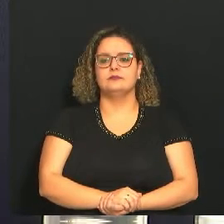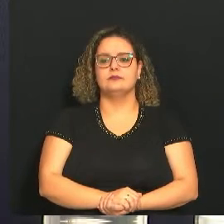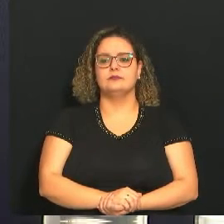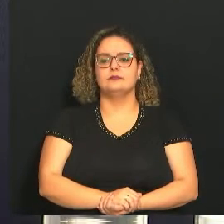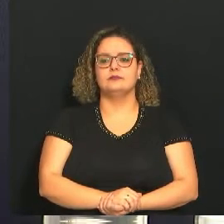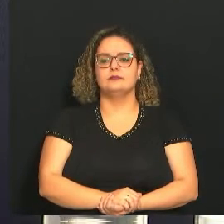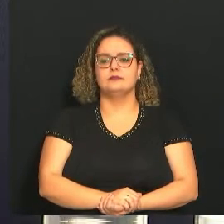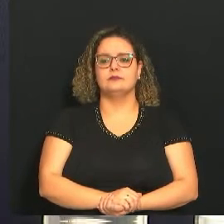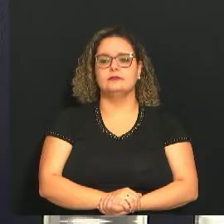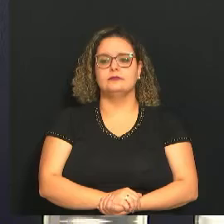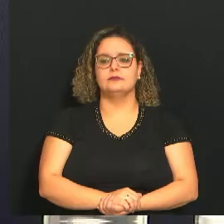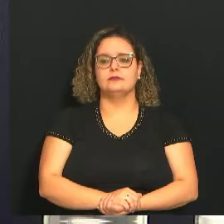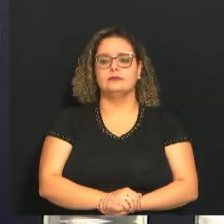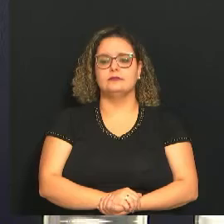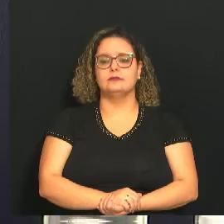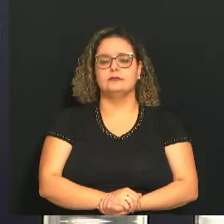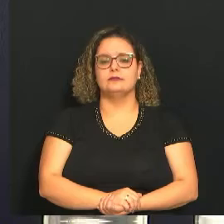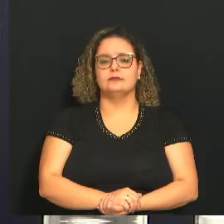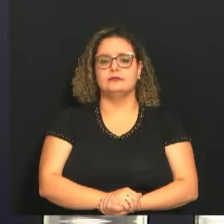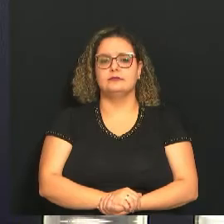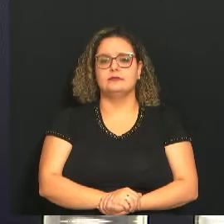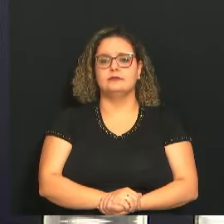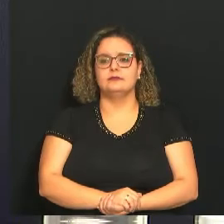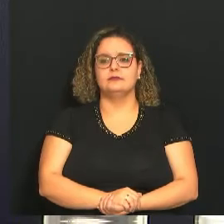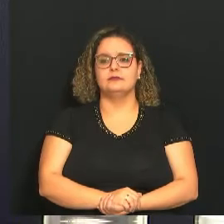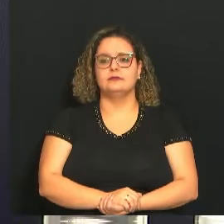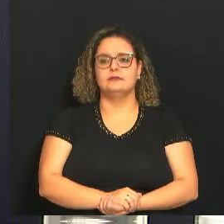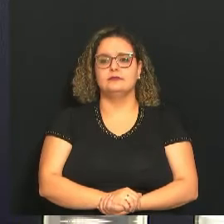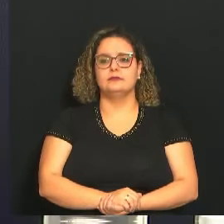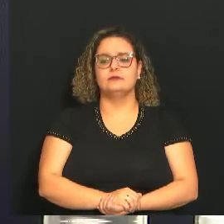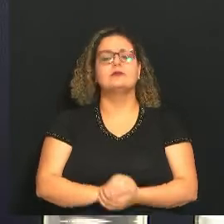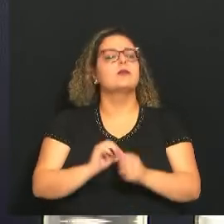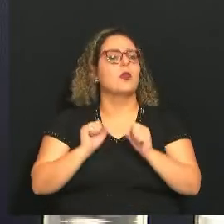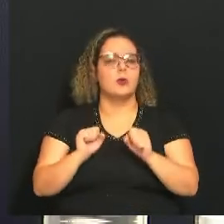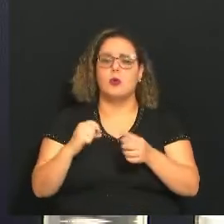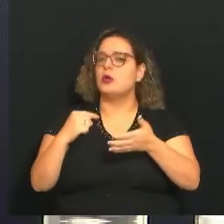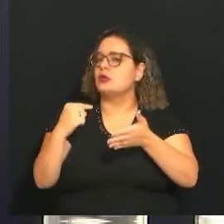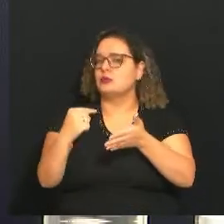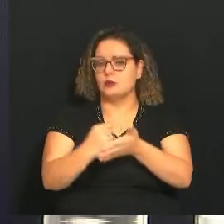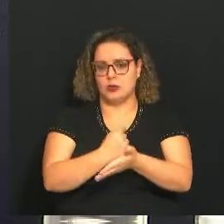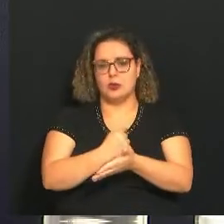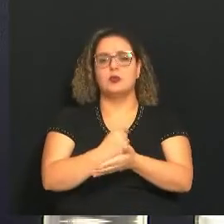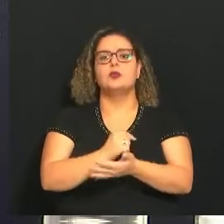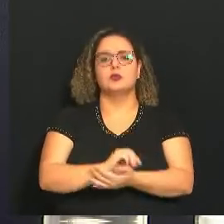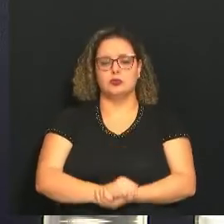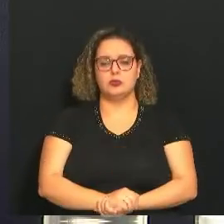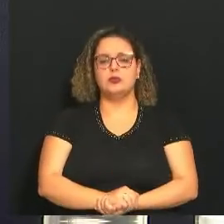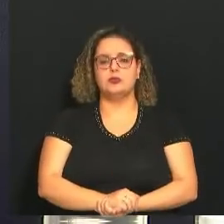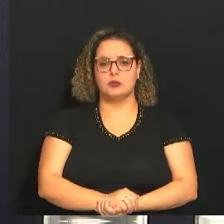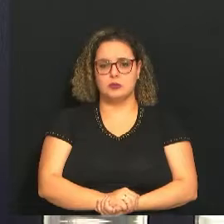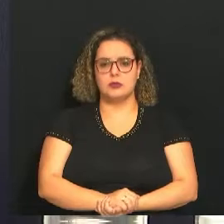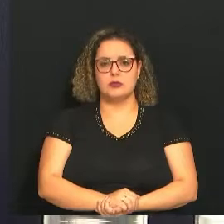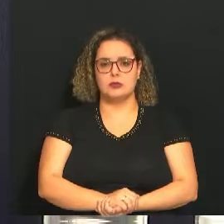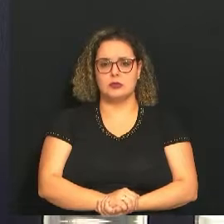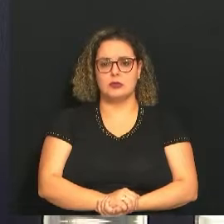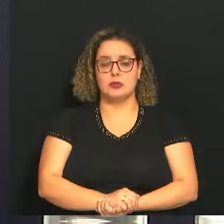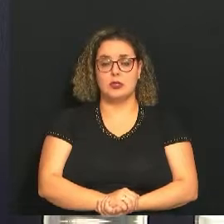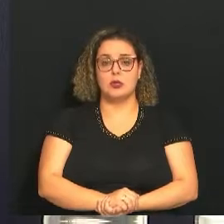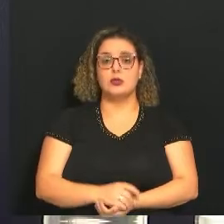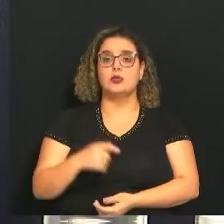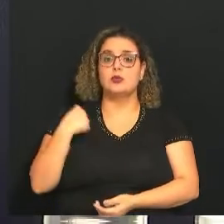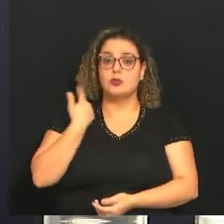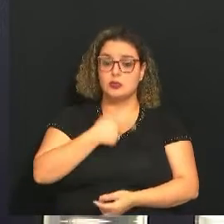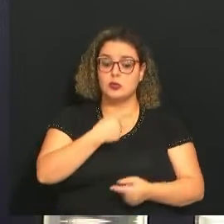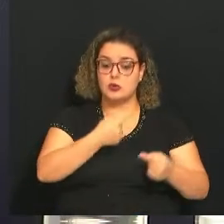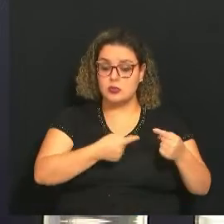6386. Isso, está aí na sua tela. Pode fazer perguntas, intervenções, que assim que os nossos debatedores derem